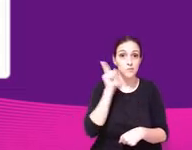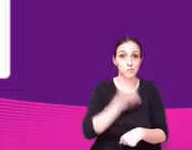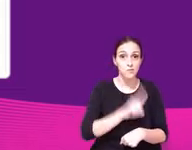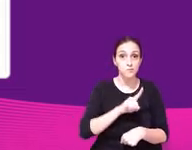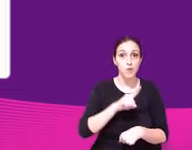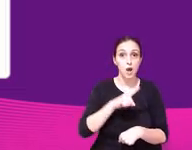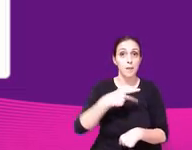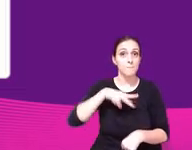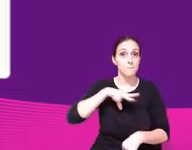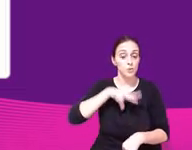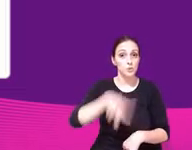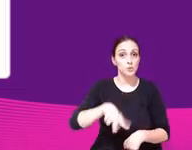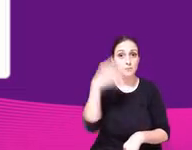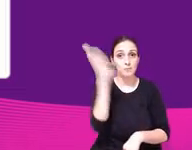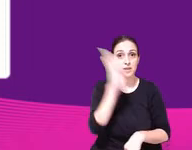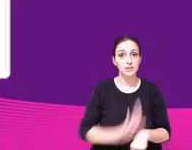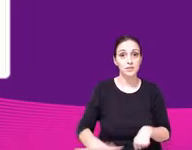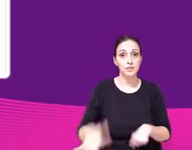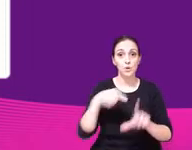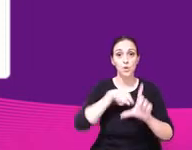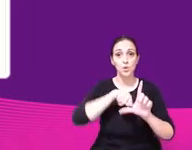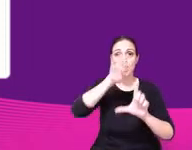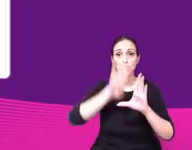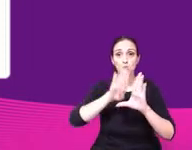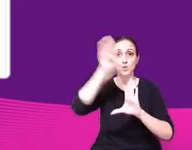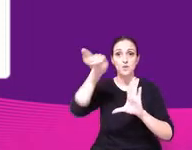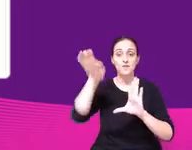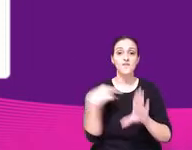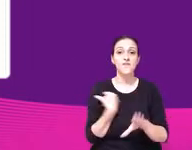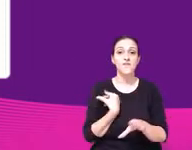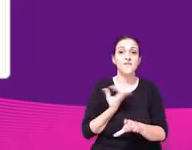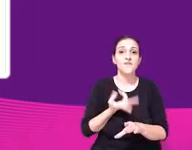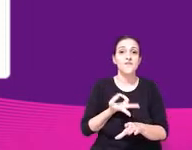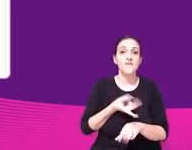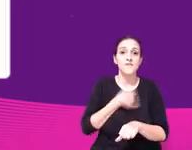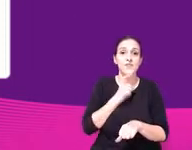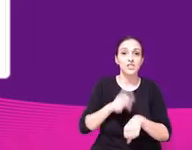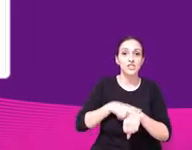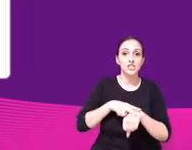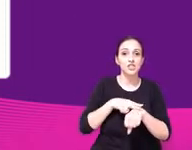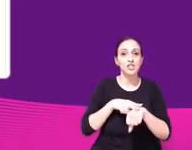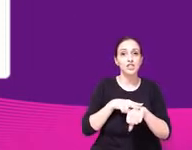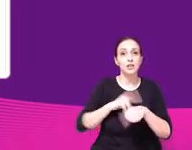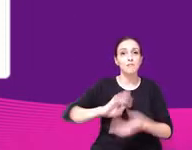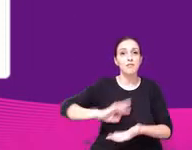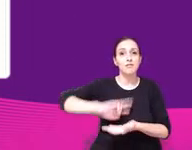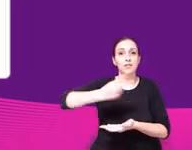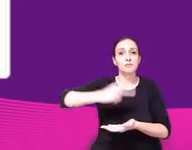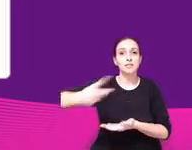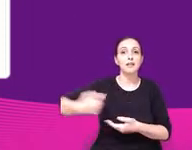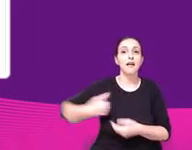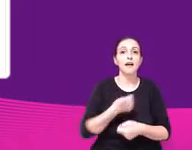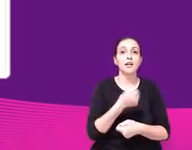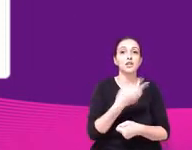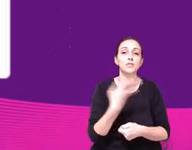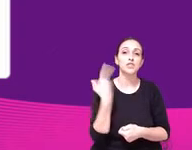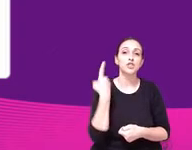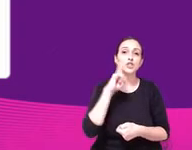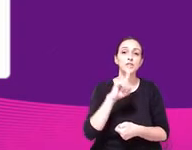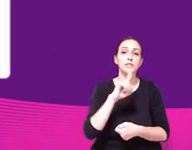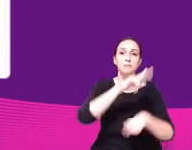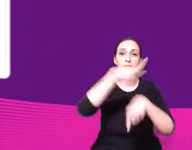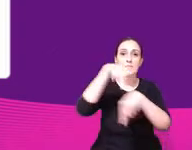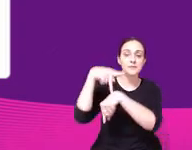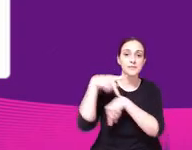Brasil. A curva verde sólida é a média móvel dos transplantes renais a cada 14 dias nesses países, e